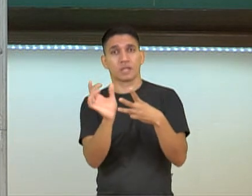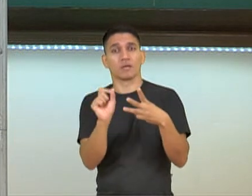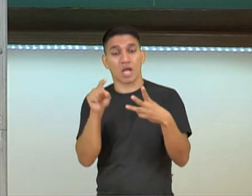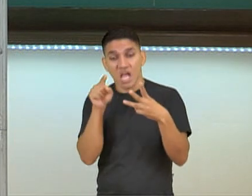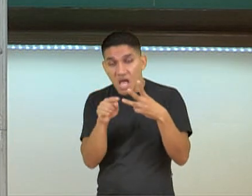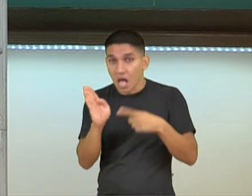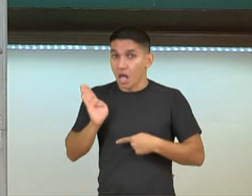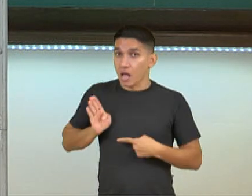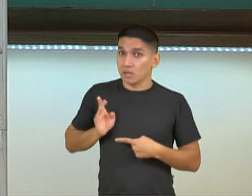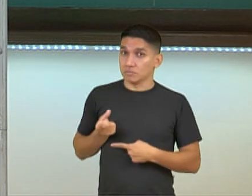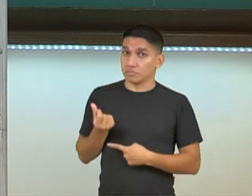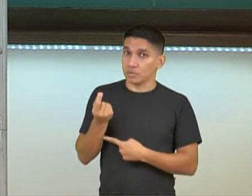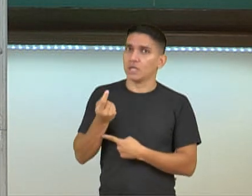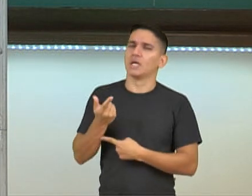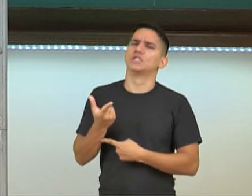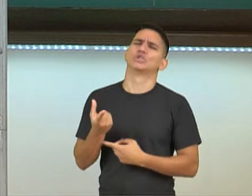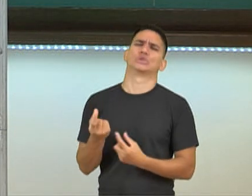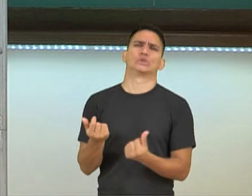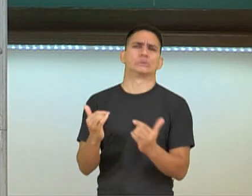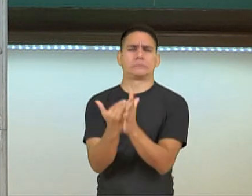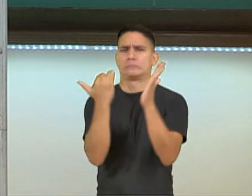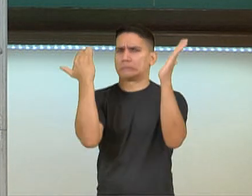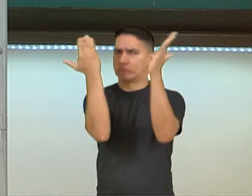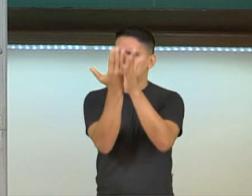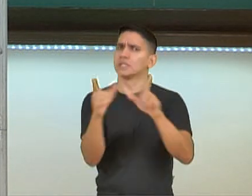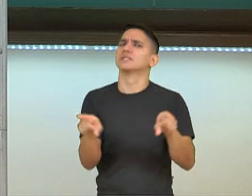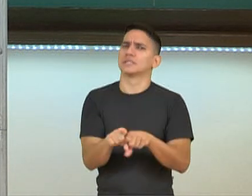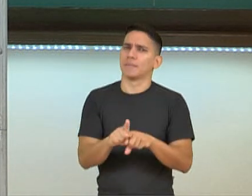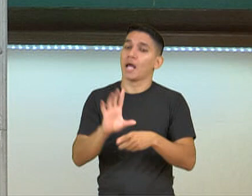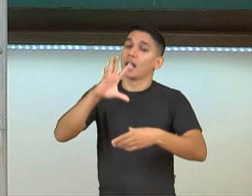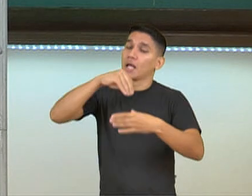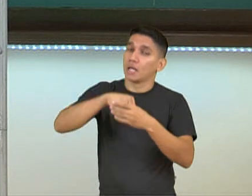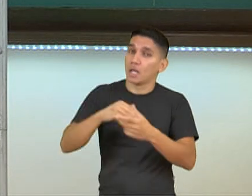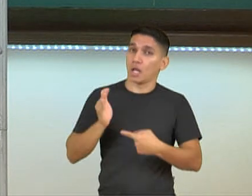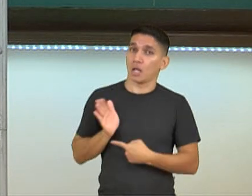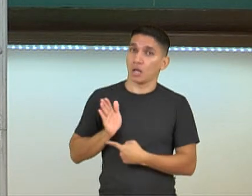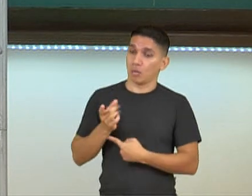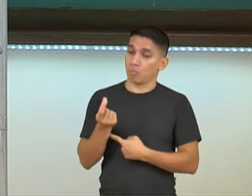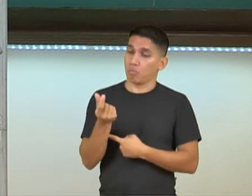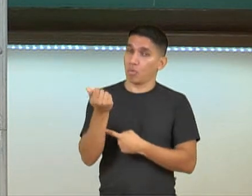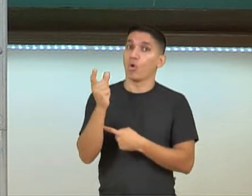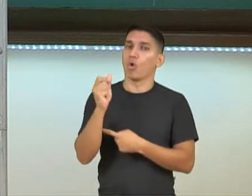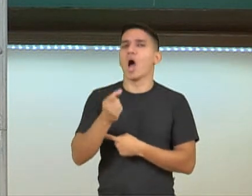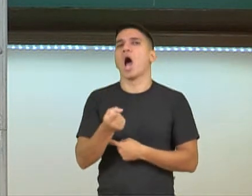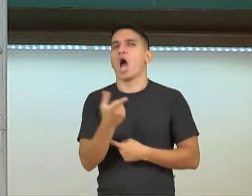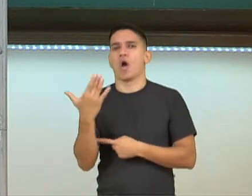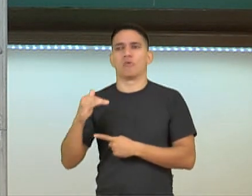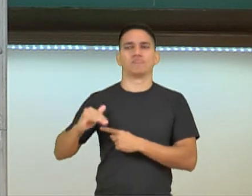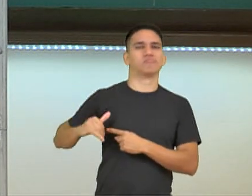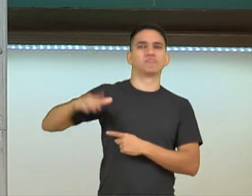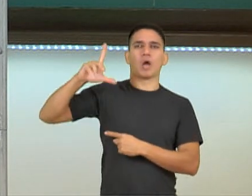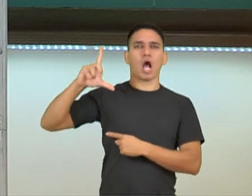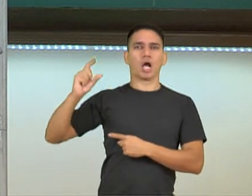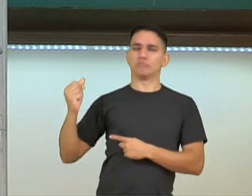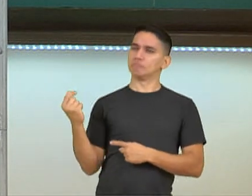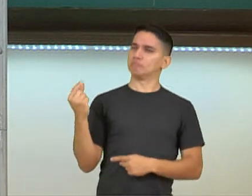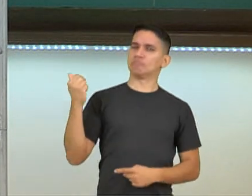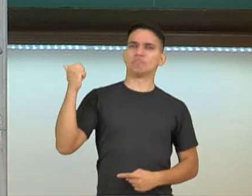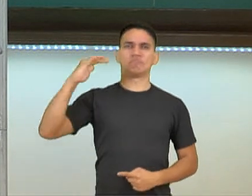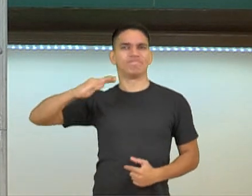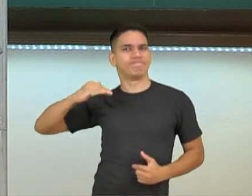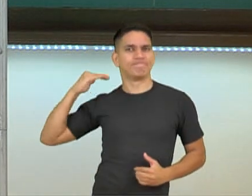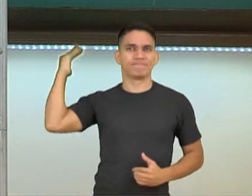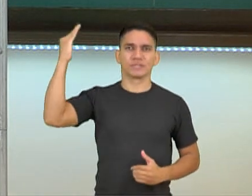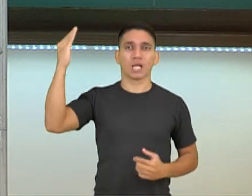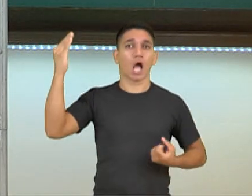dinheiro. E dentro da burguesia existia até uma divisão, Alguns burgueses com mais riquezas, que eram a alta